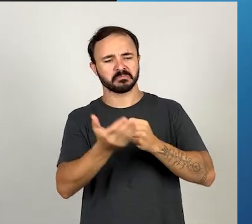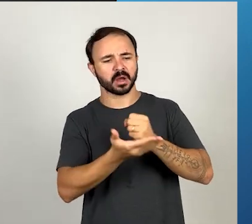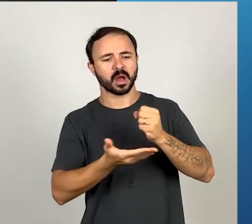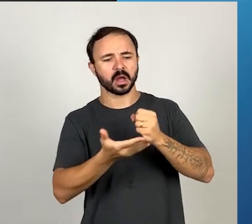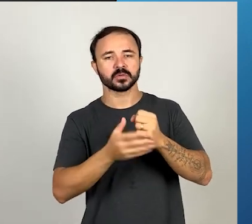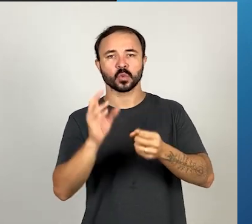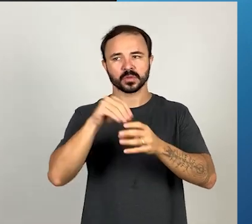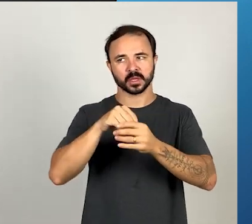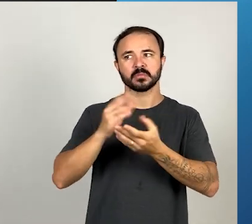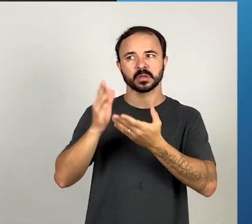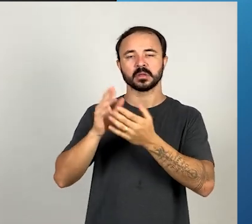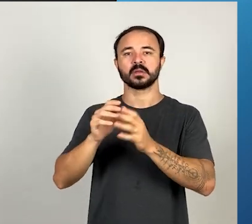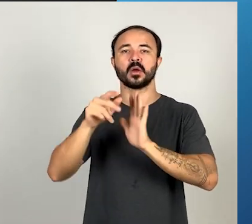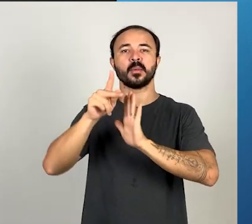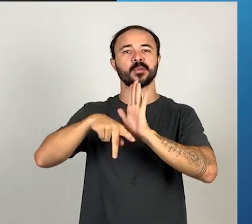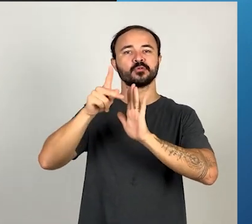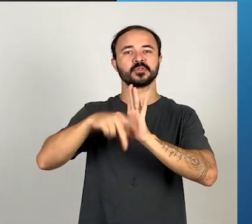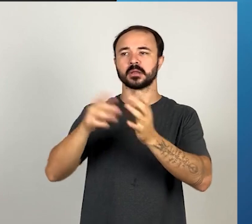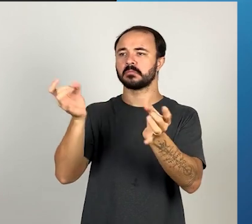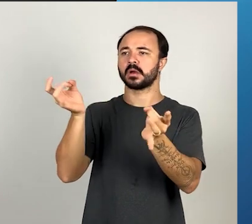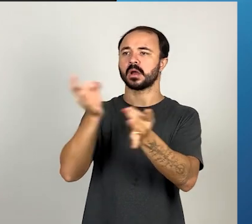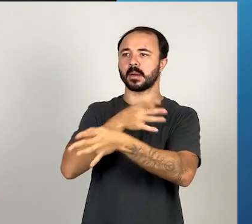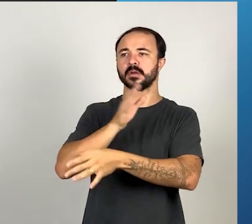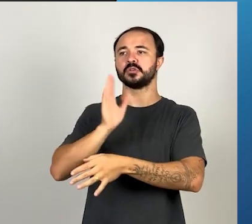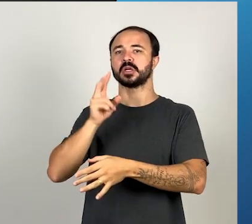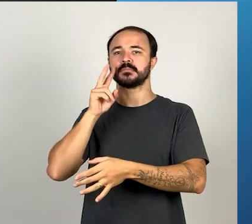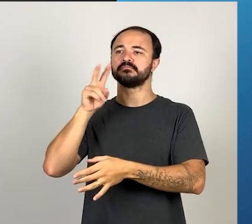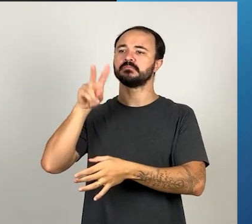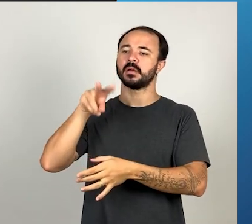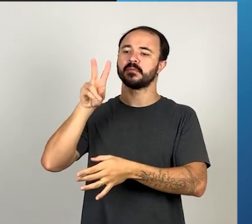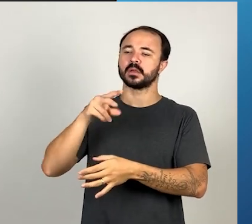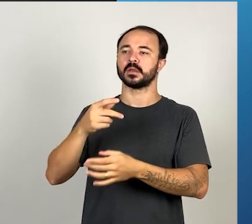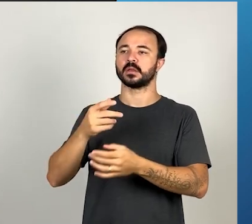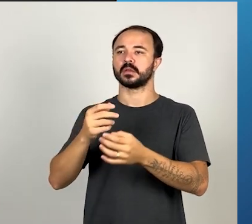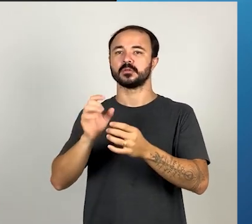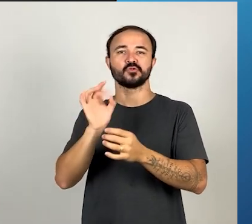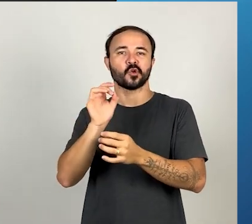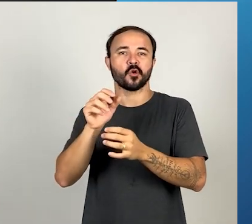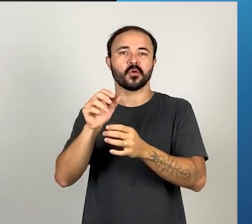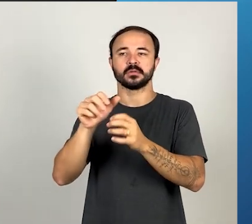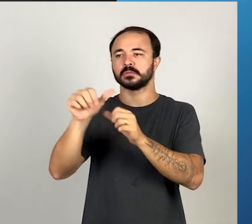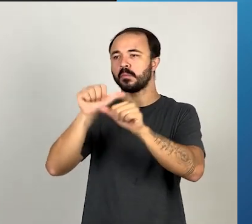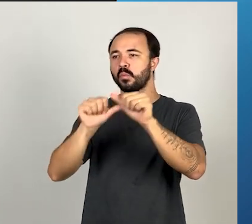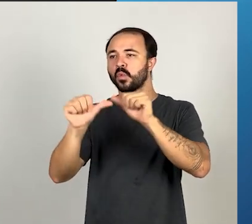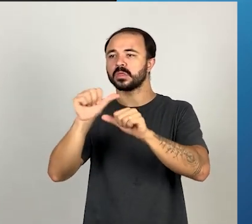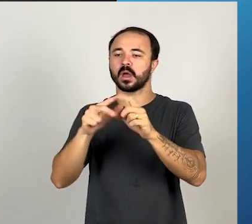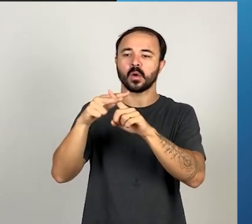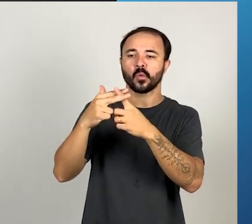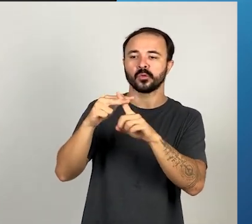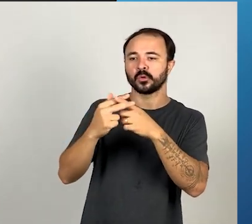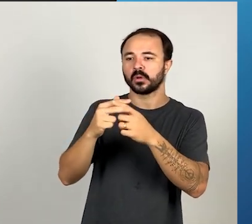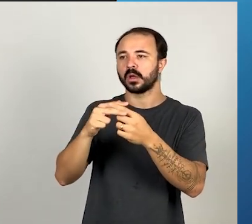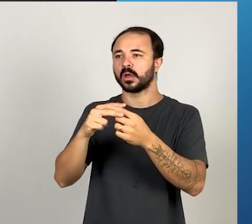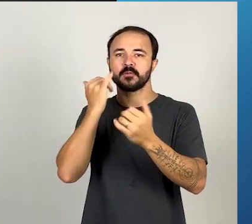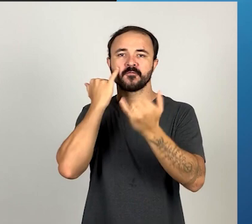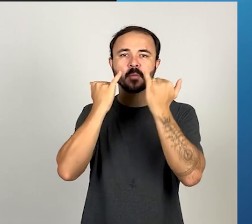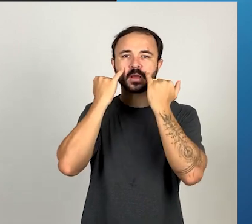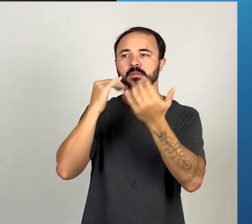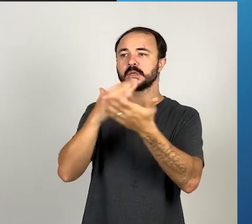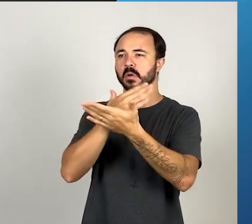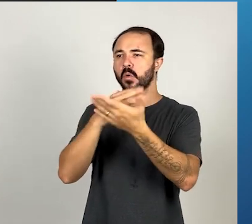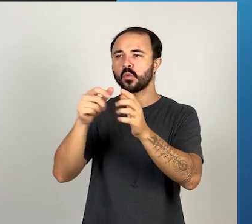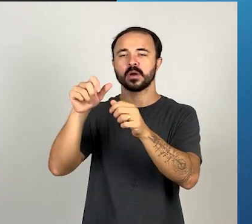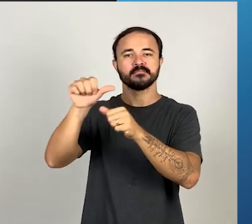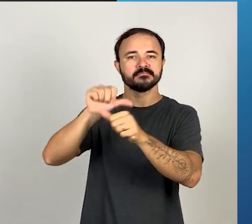nós temos diversos tipos de projetos já prontos, apenas para mudarmos os pinos e as entradas que vamos